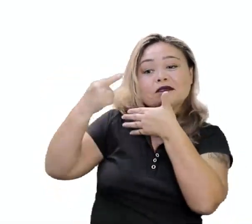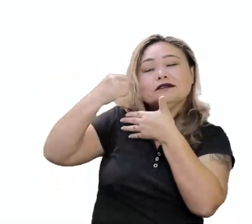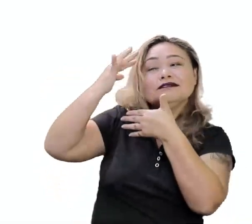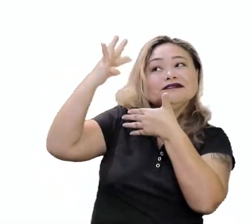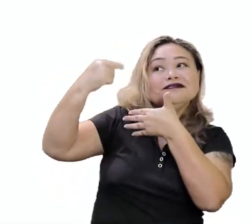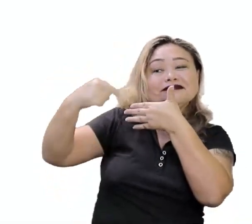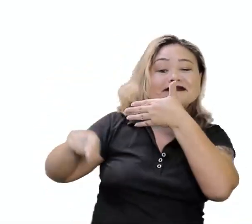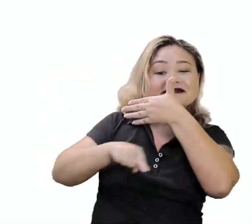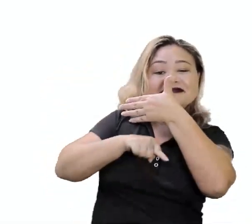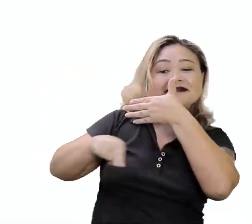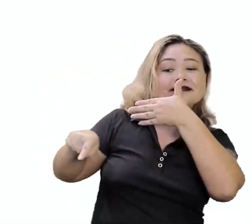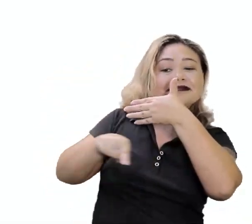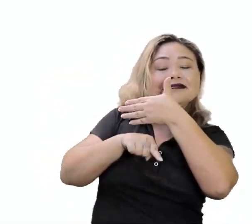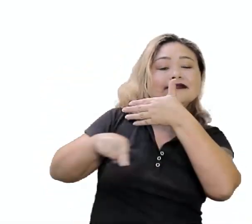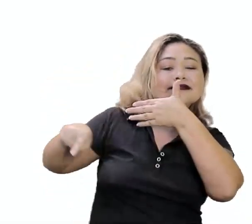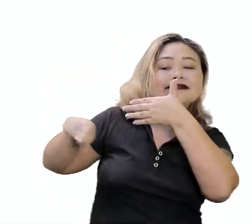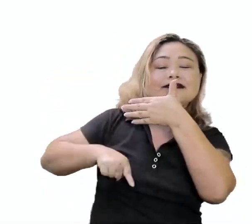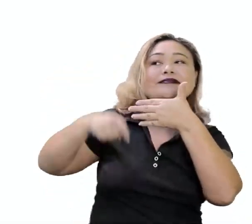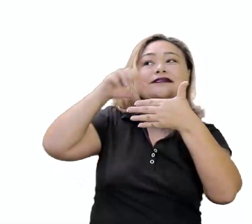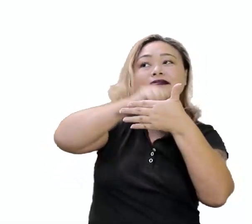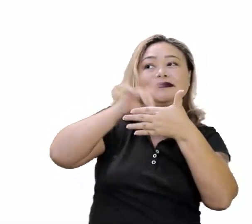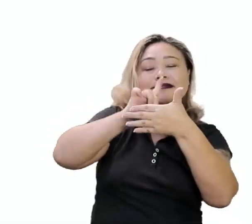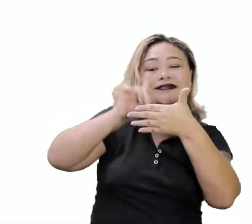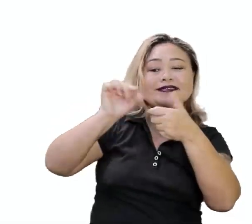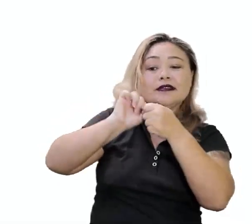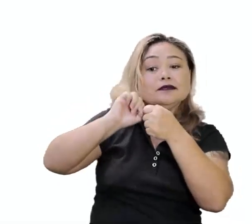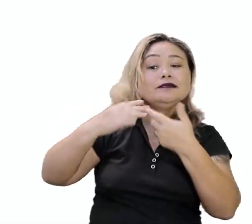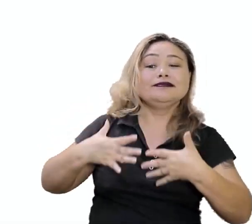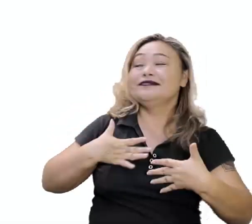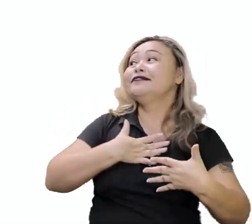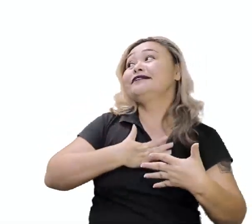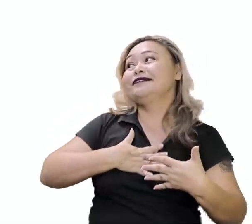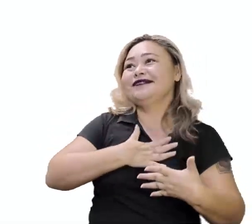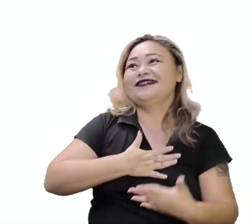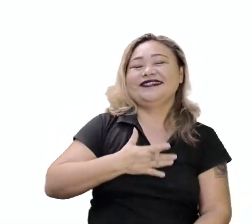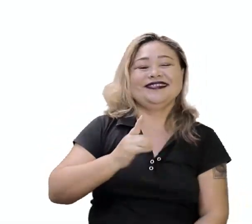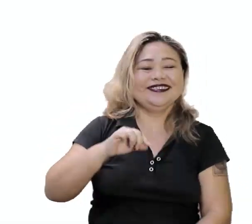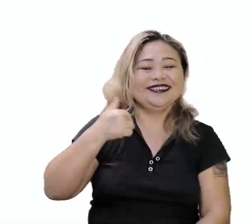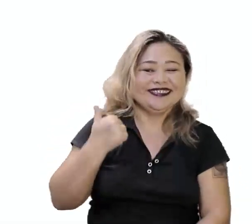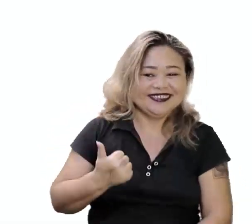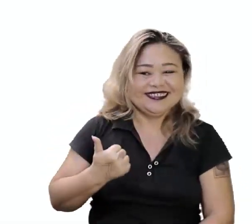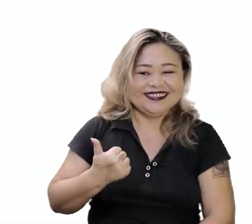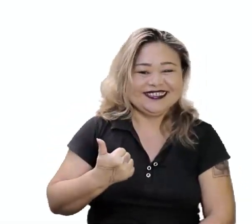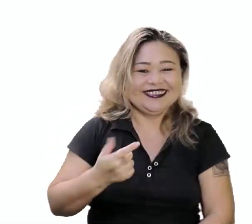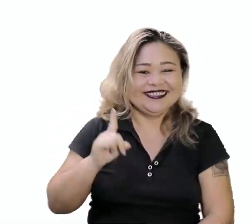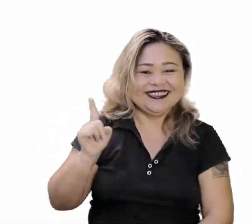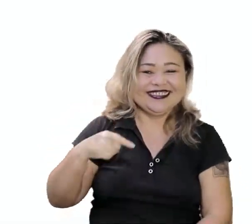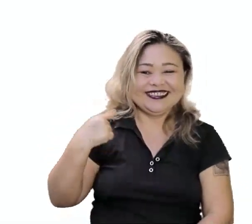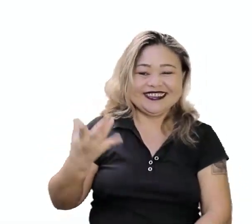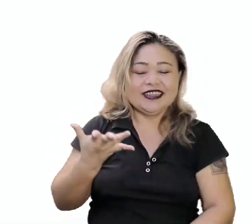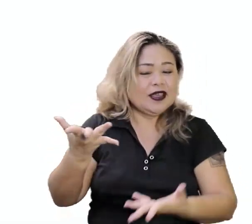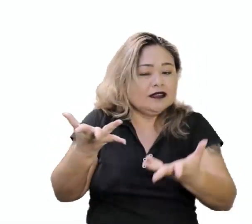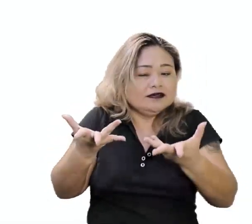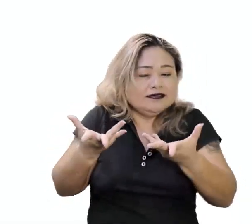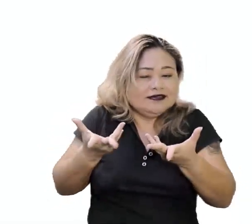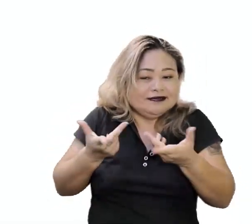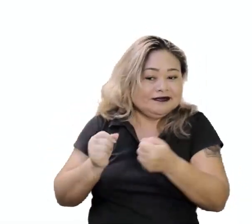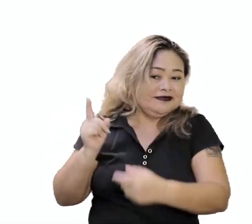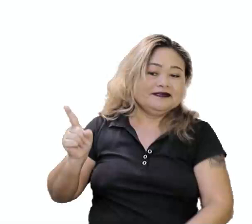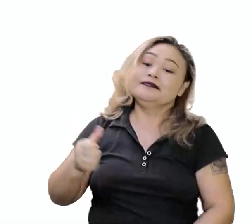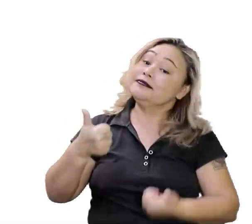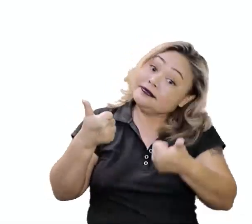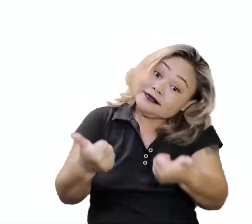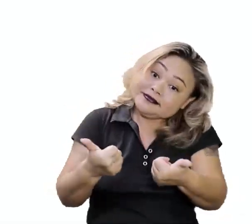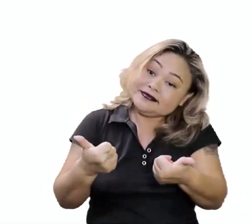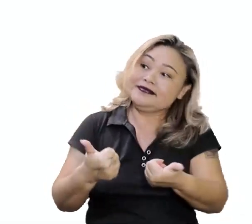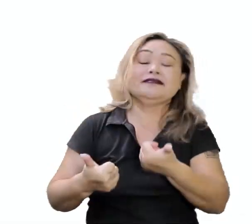embaixo, de boa, um fim de semana mais do que agradável, hein, Aldelina? Elele, maravilhoso,